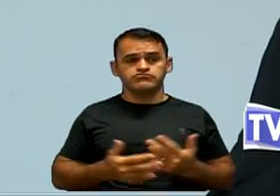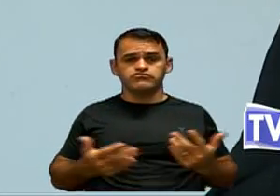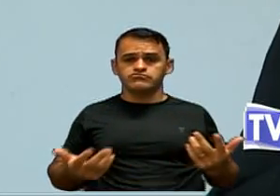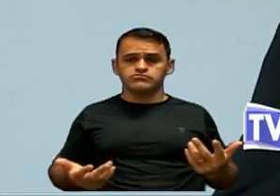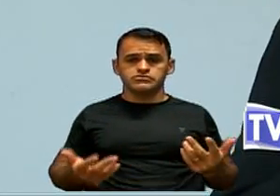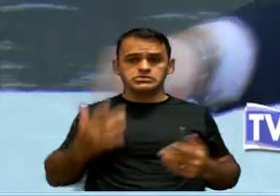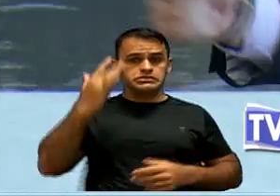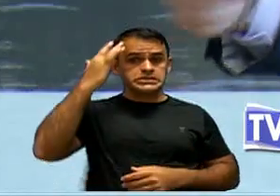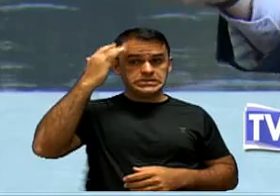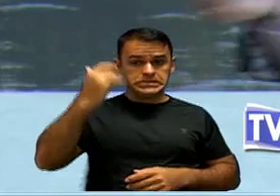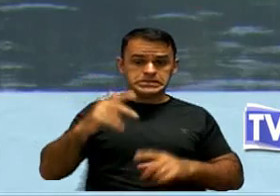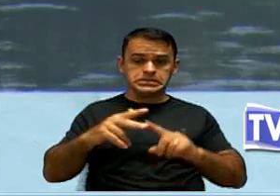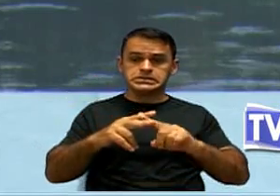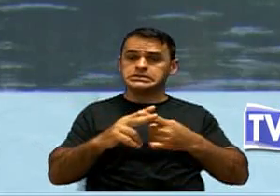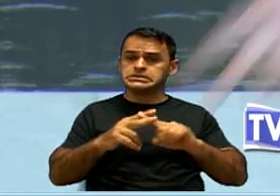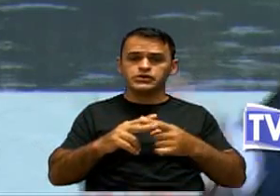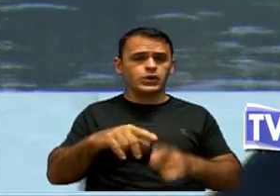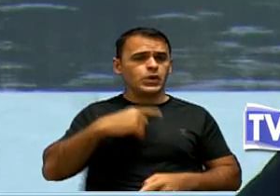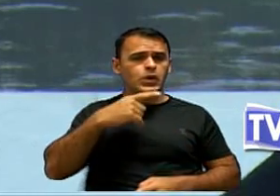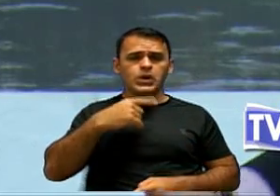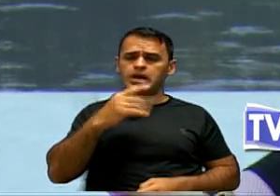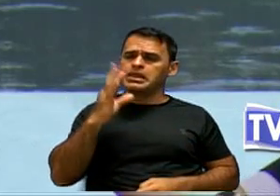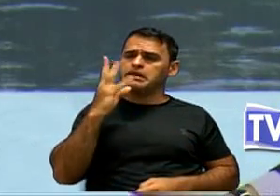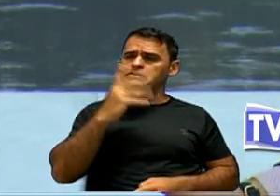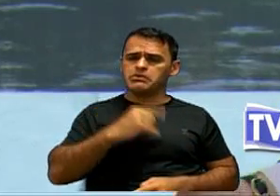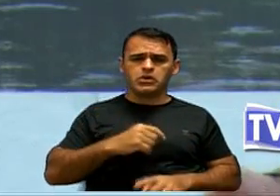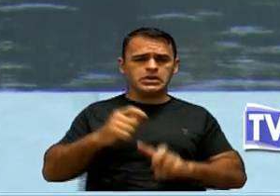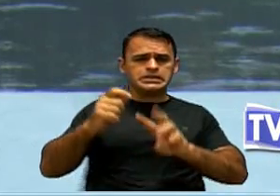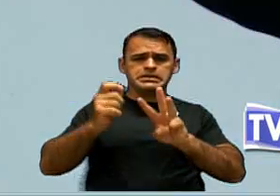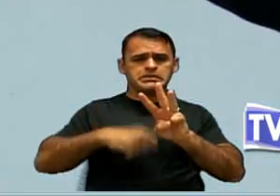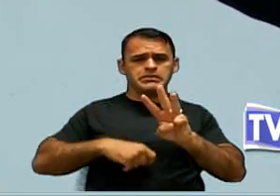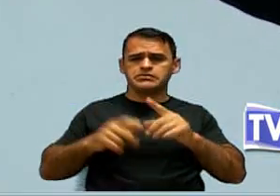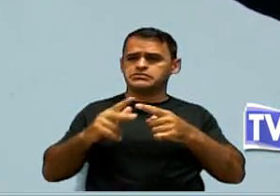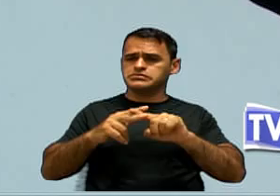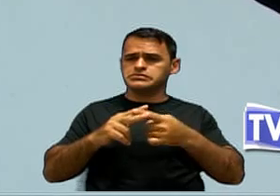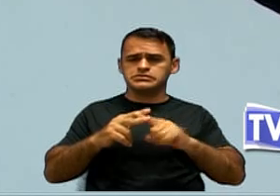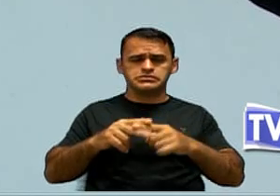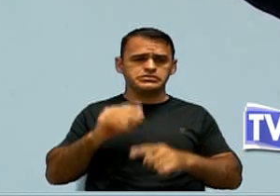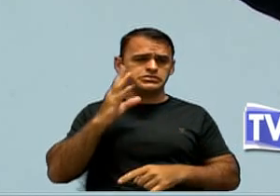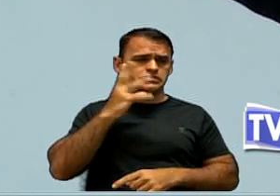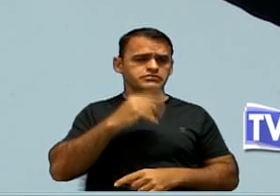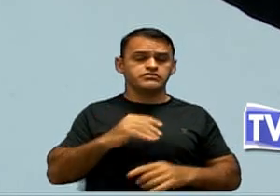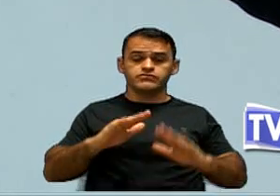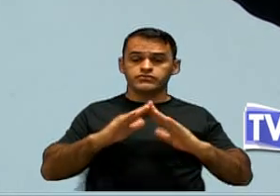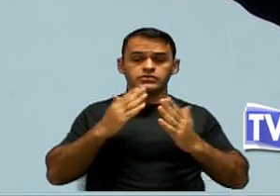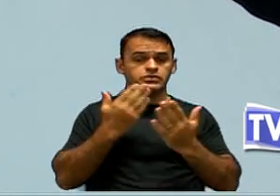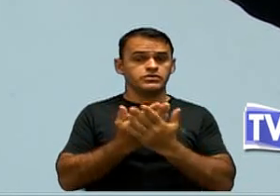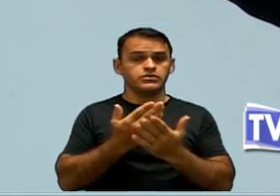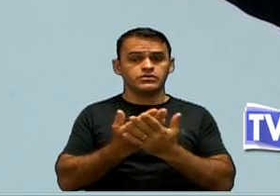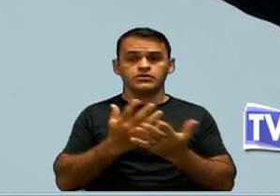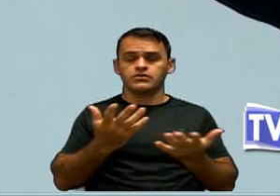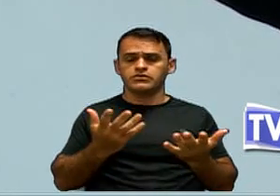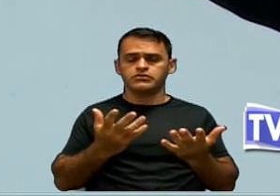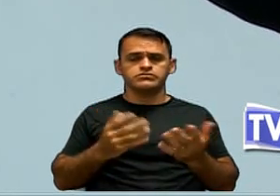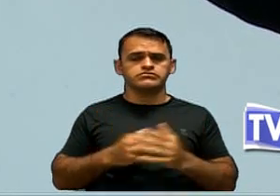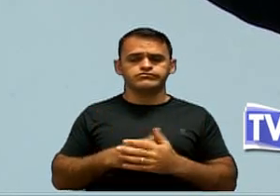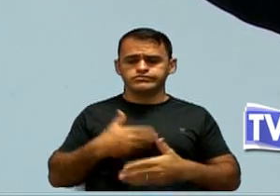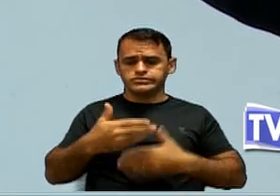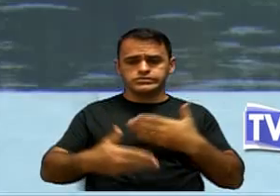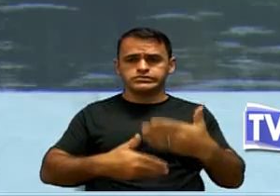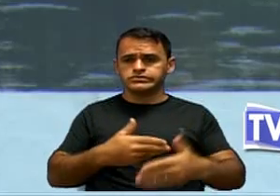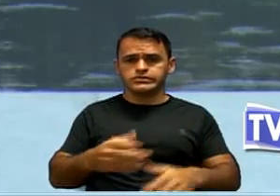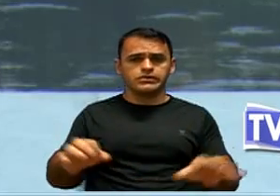no dia seguinte, demora 3-4 meses por causa da burocracia, que é o poder. É o que a Fernanda falou, tem escola aí que foi... Vai acabar o ano e não vai ter